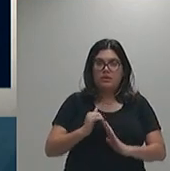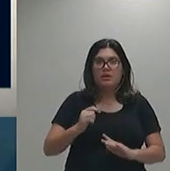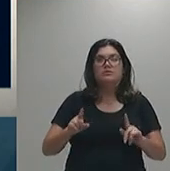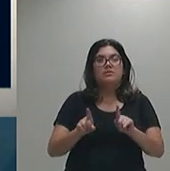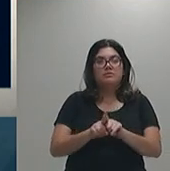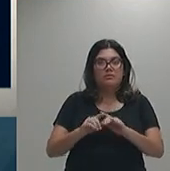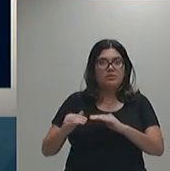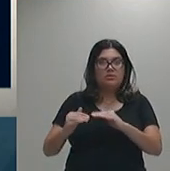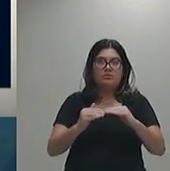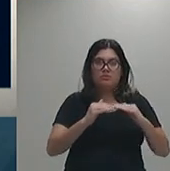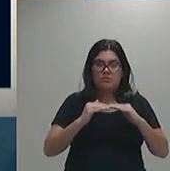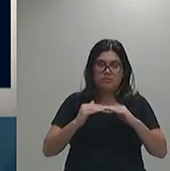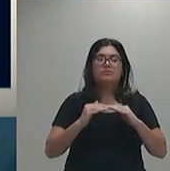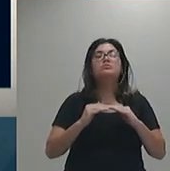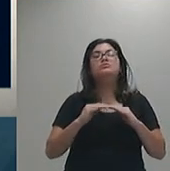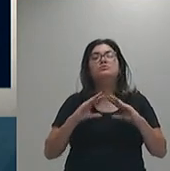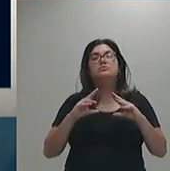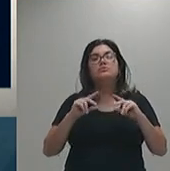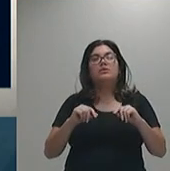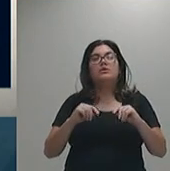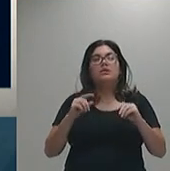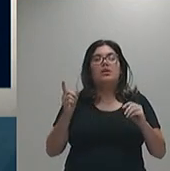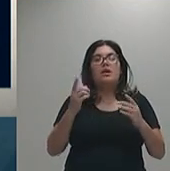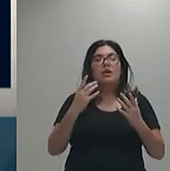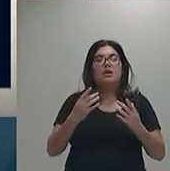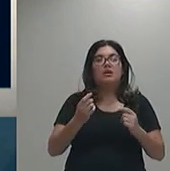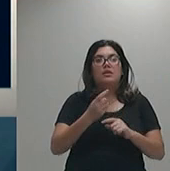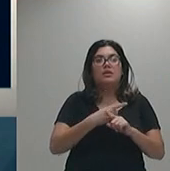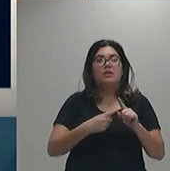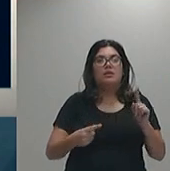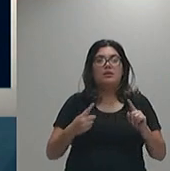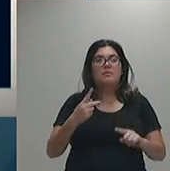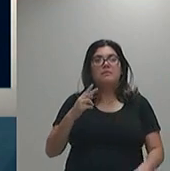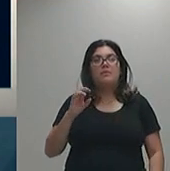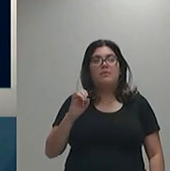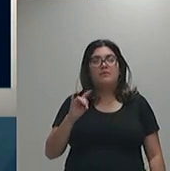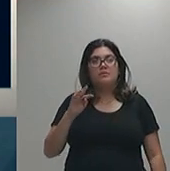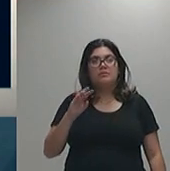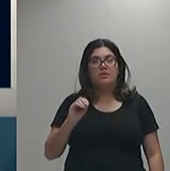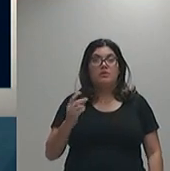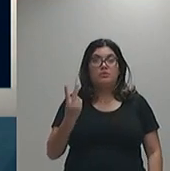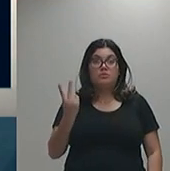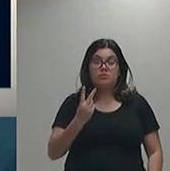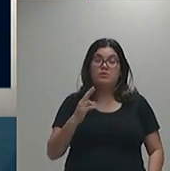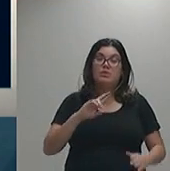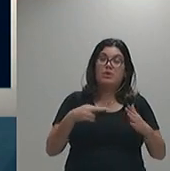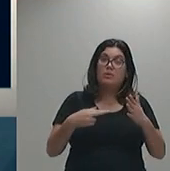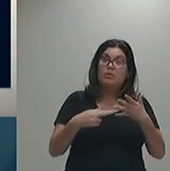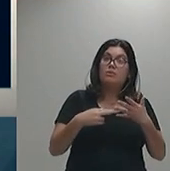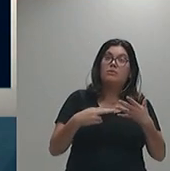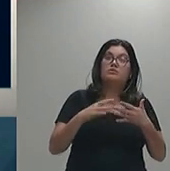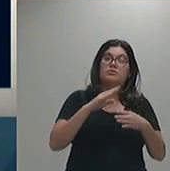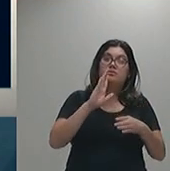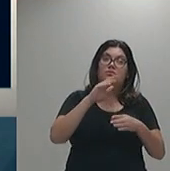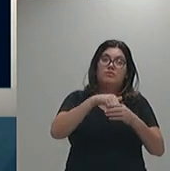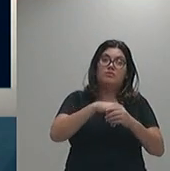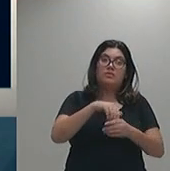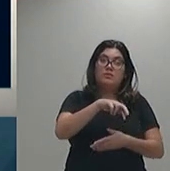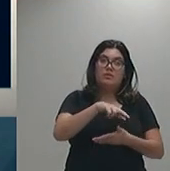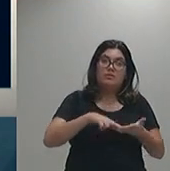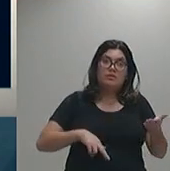sessão da parcial provimento a ambos os recursos nos termos do voto do relator